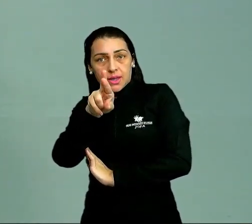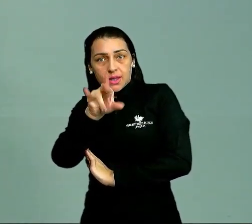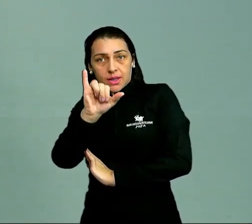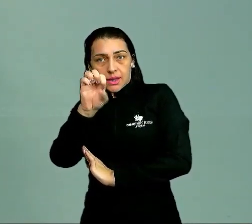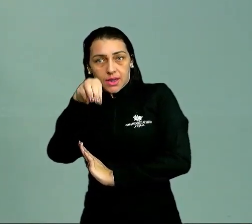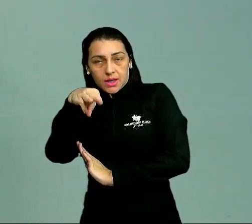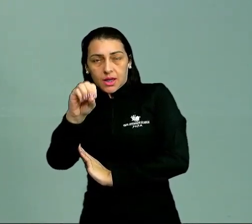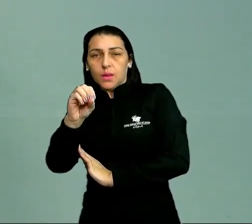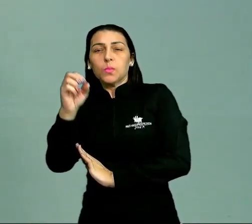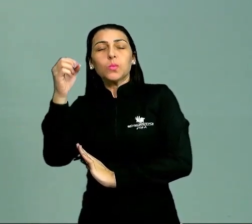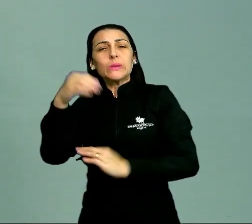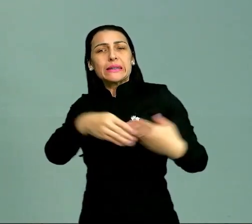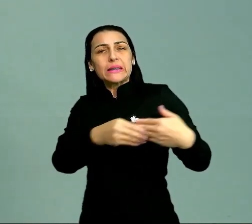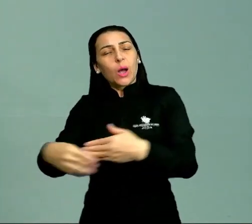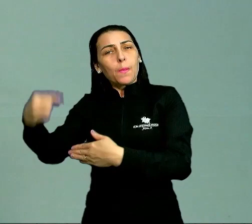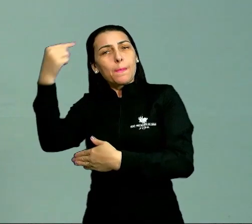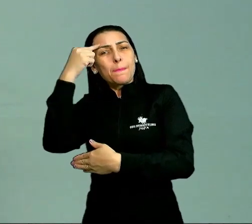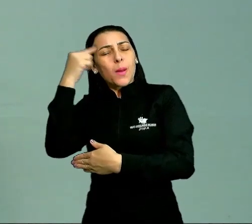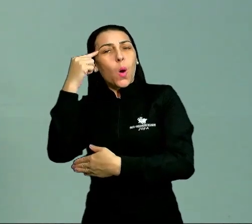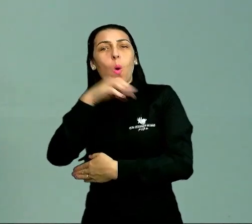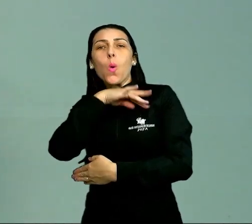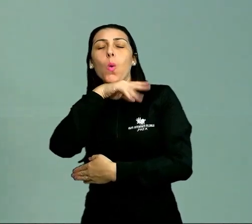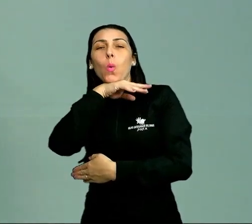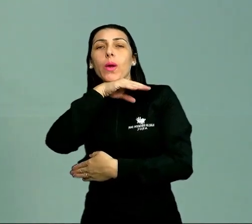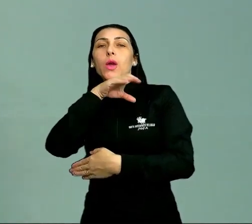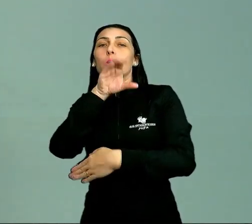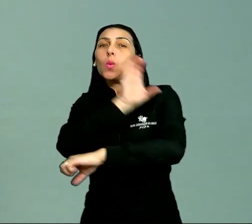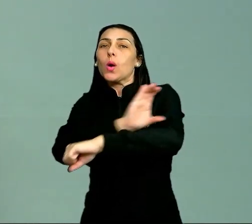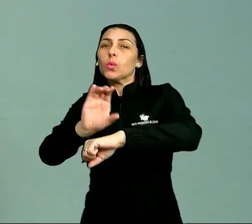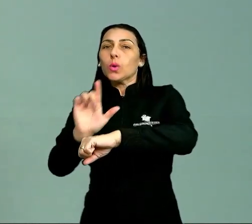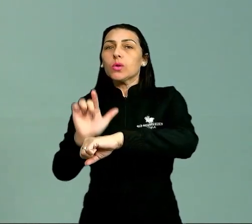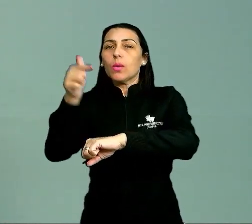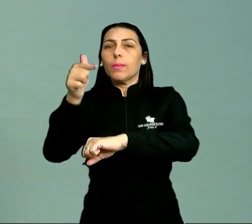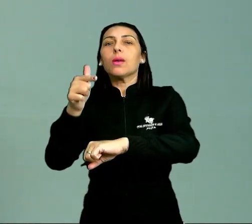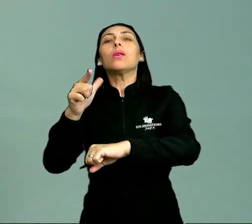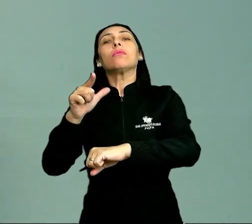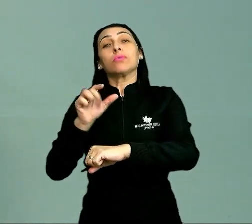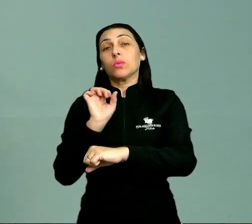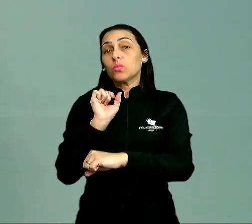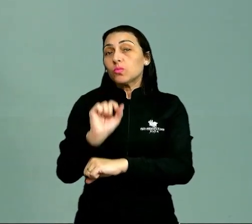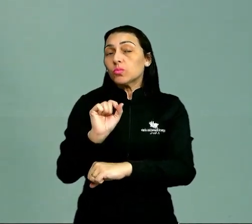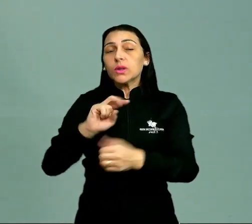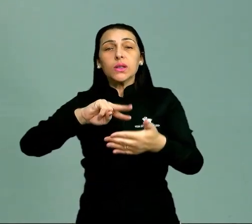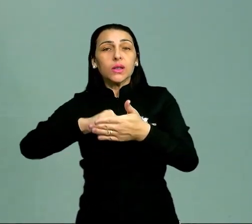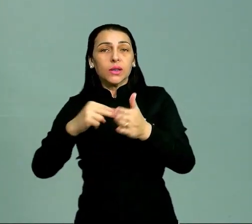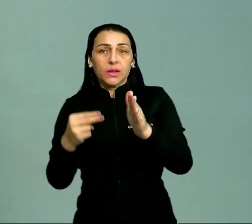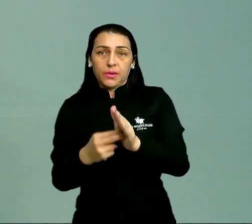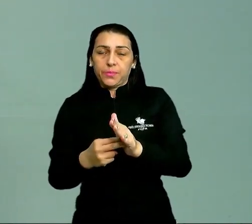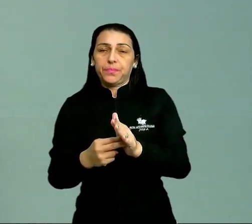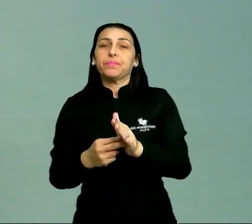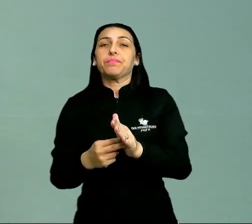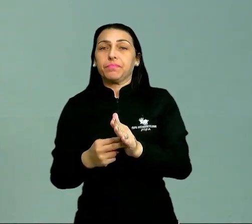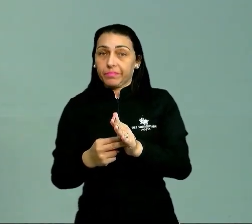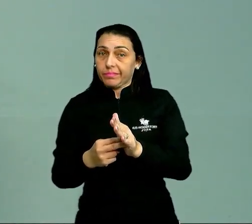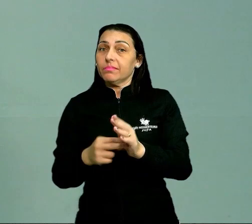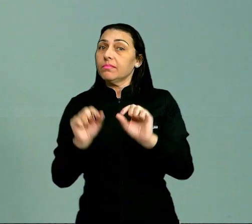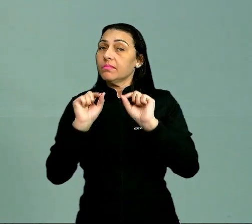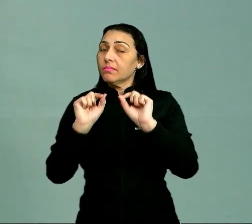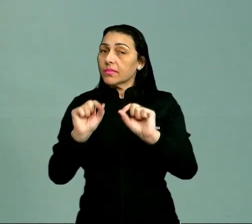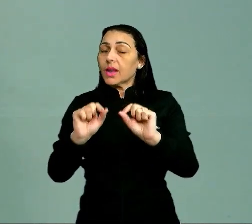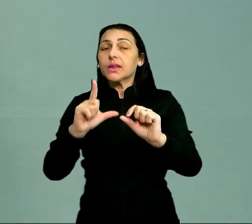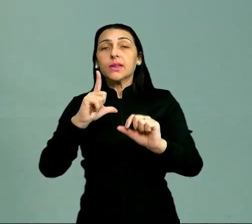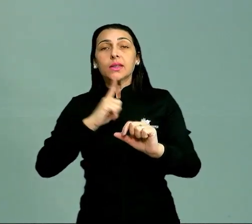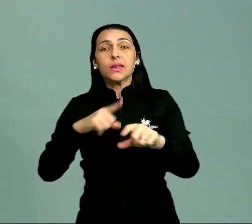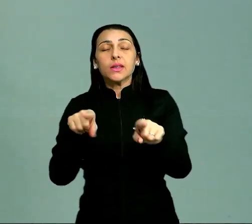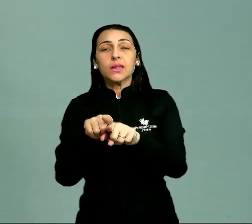uma visão muito negativa de uma cultura sobre a outra. Agora, a bem da verdade, eu tenho que lhes dizer o seguinte: